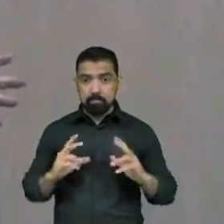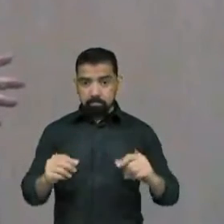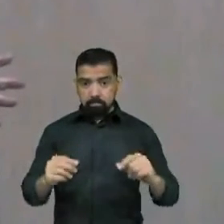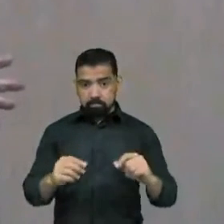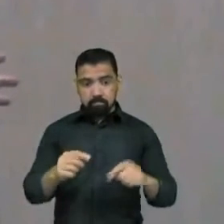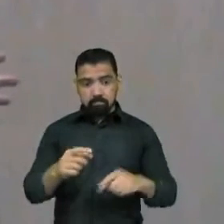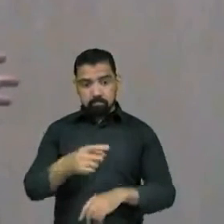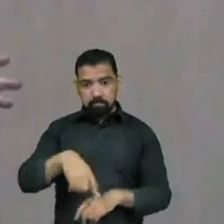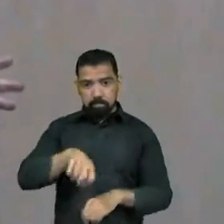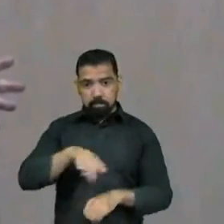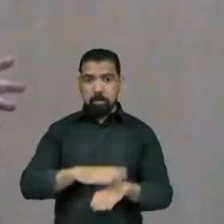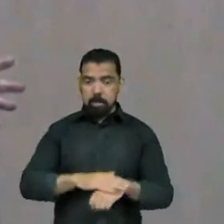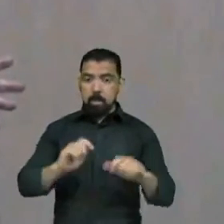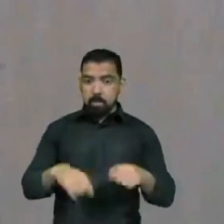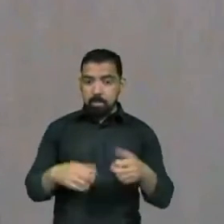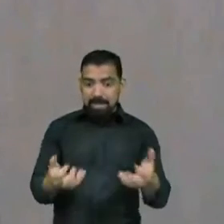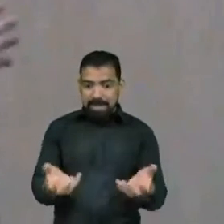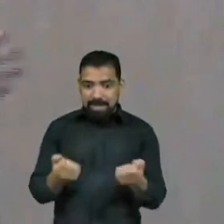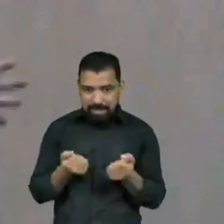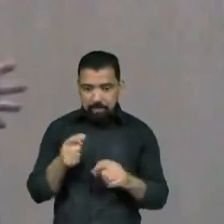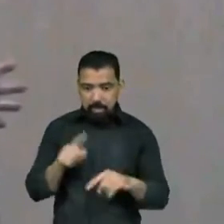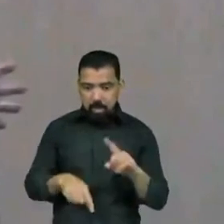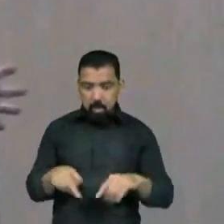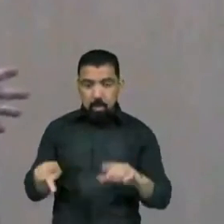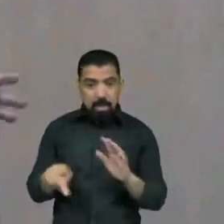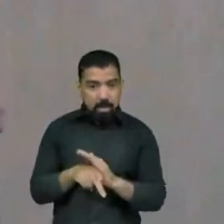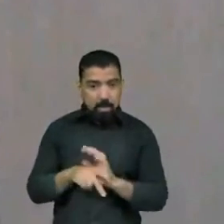todos que estejam aptos a receber recursos da União apresentem.